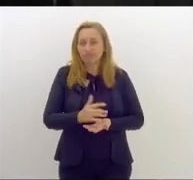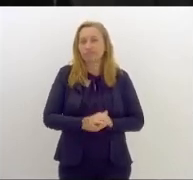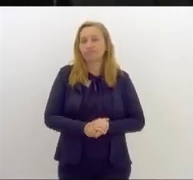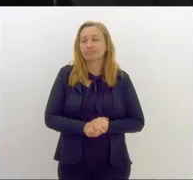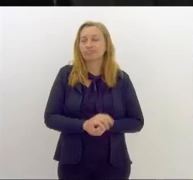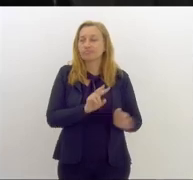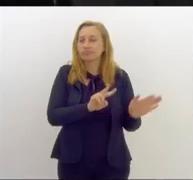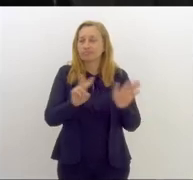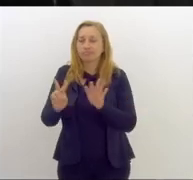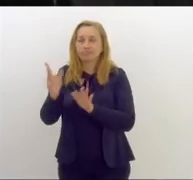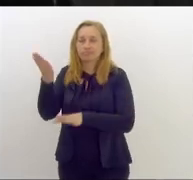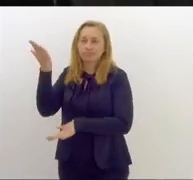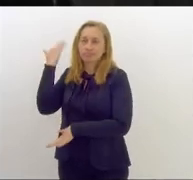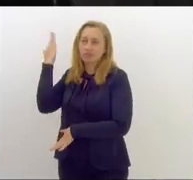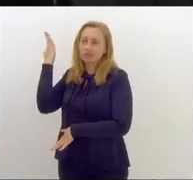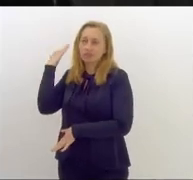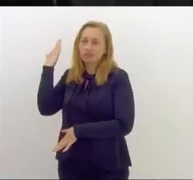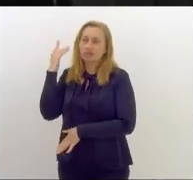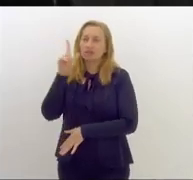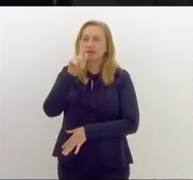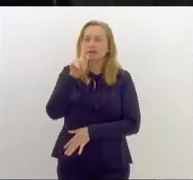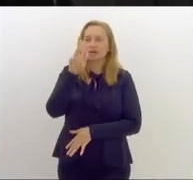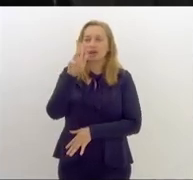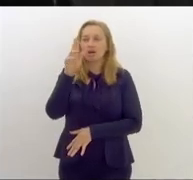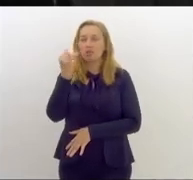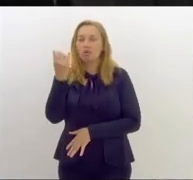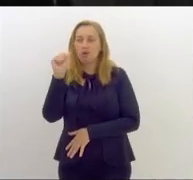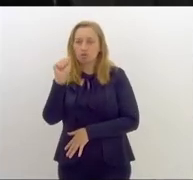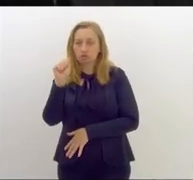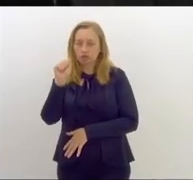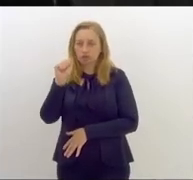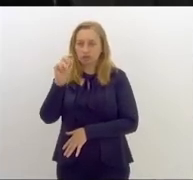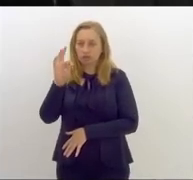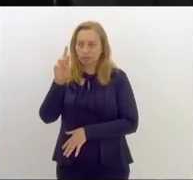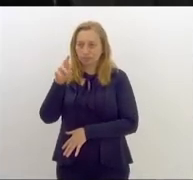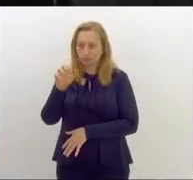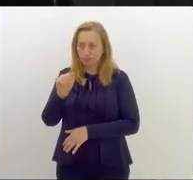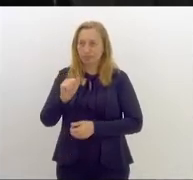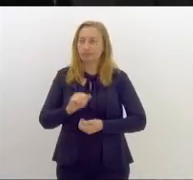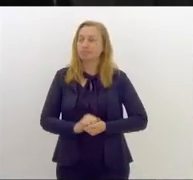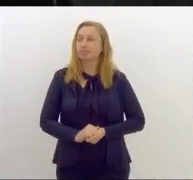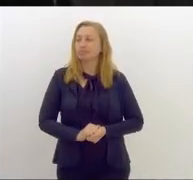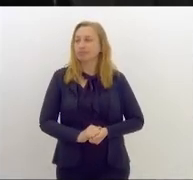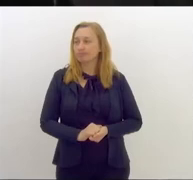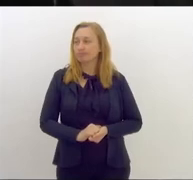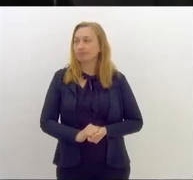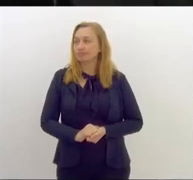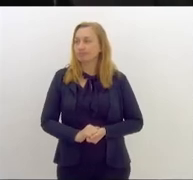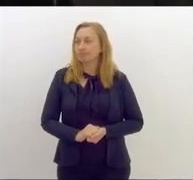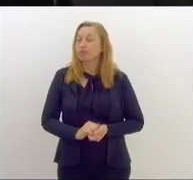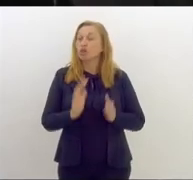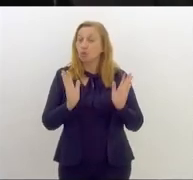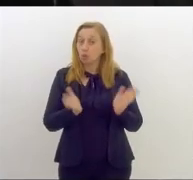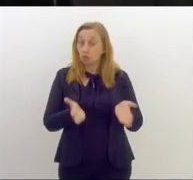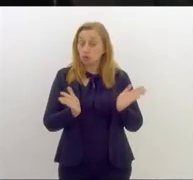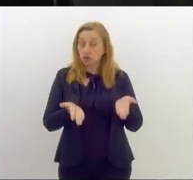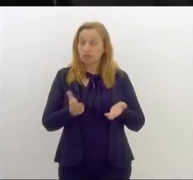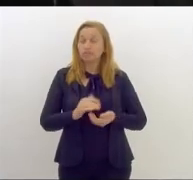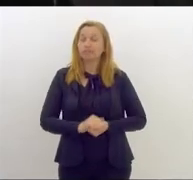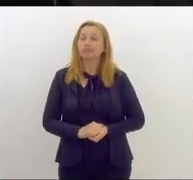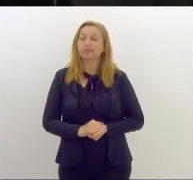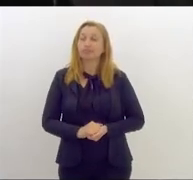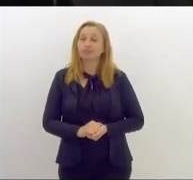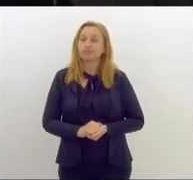semana passada foi a nossa Grande cantora Gal Costa e hoje